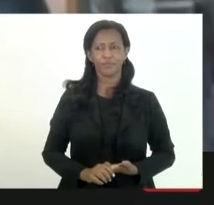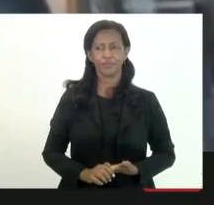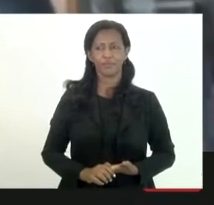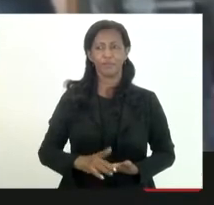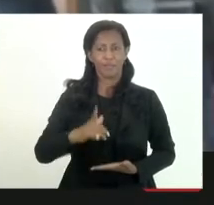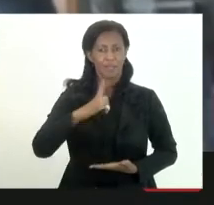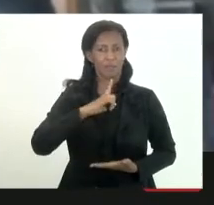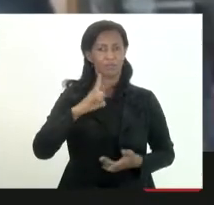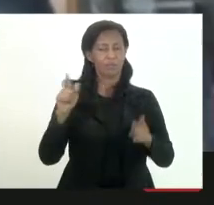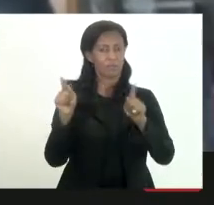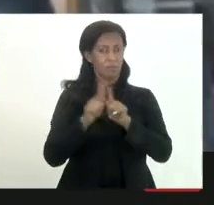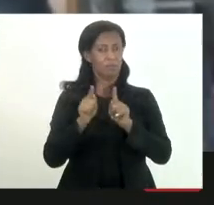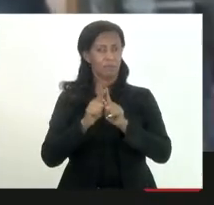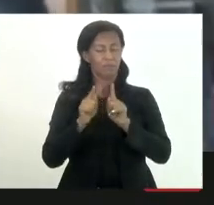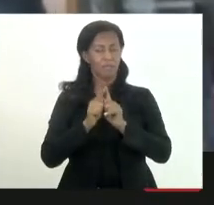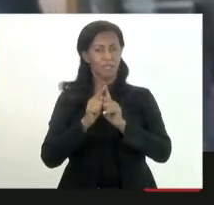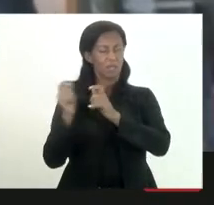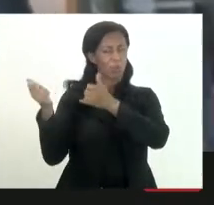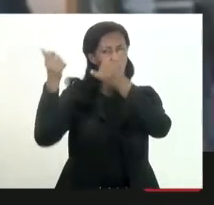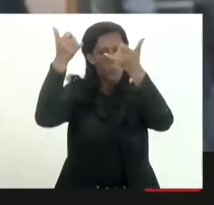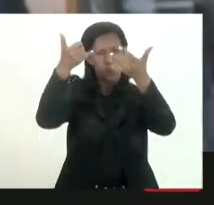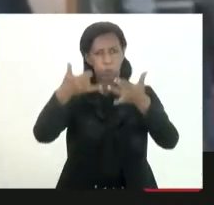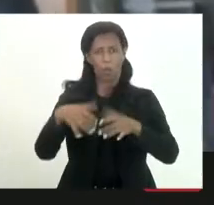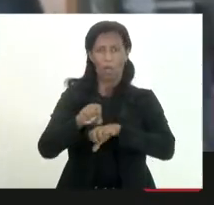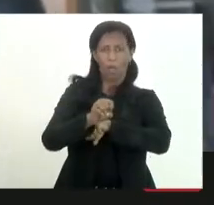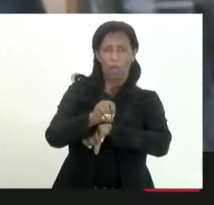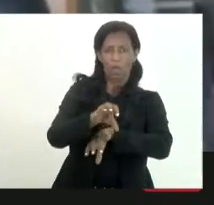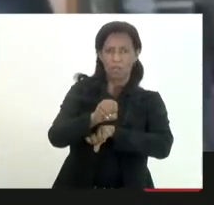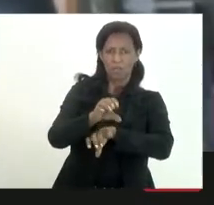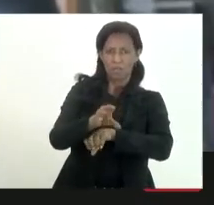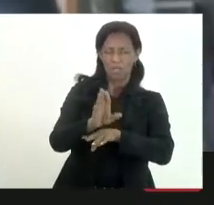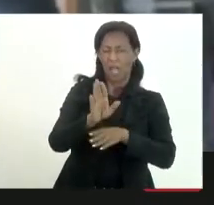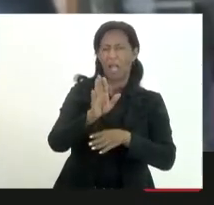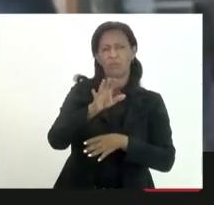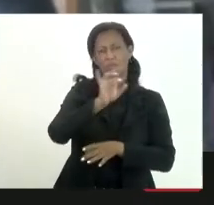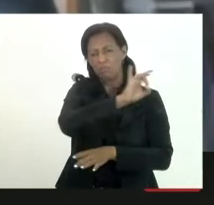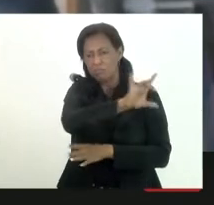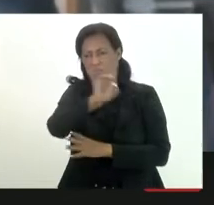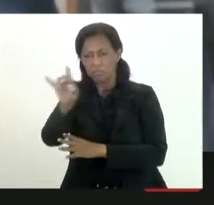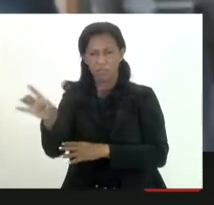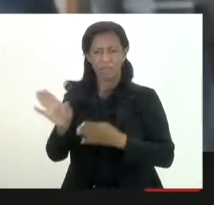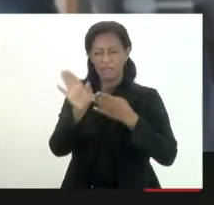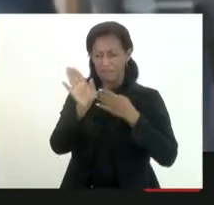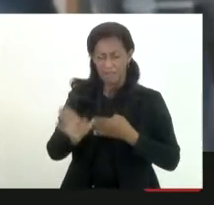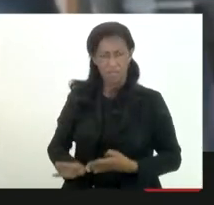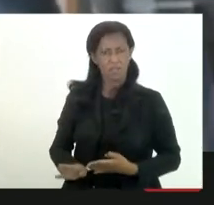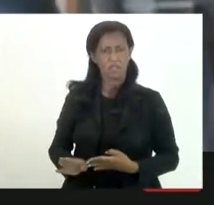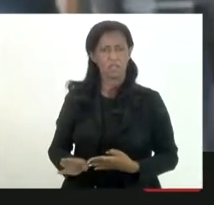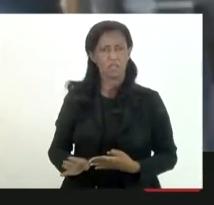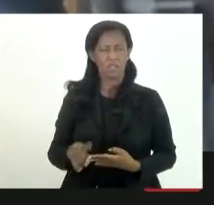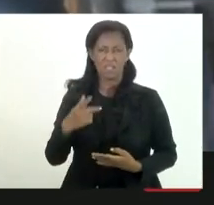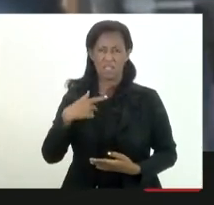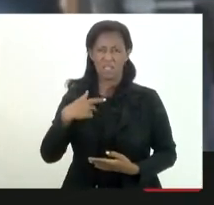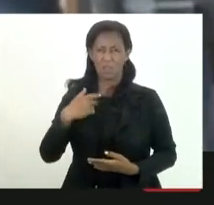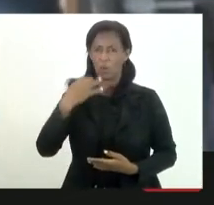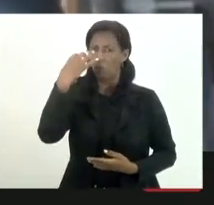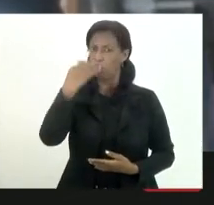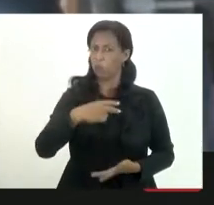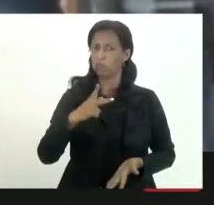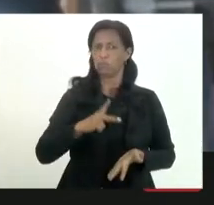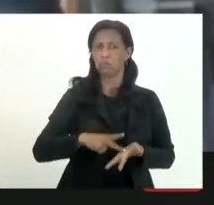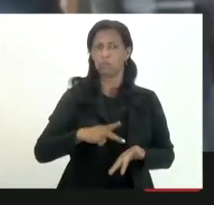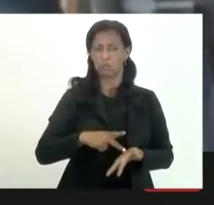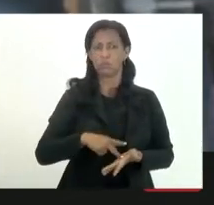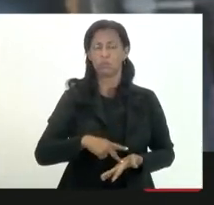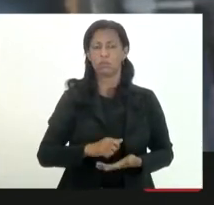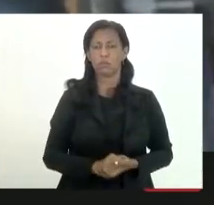tenho pautado isso aqui na igreja, ensinado aos nossos fiéis, e eu sou muito categórico. Tanto é